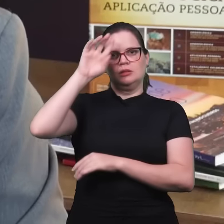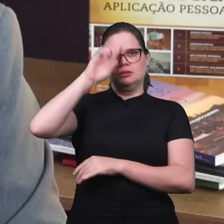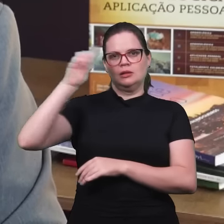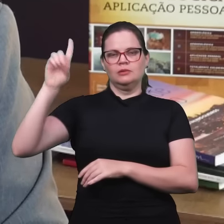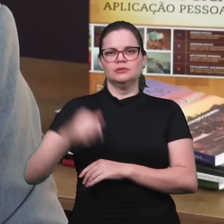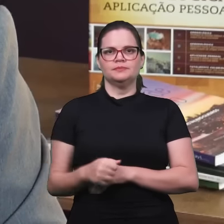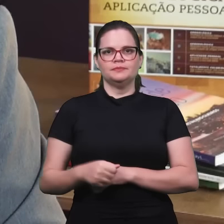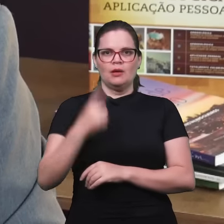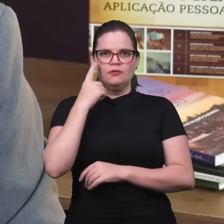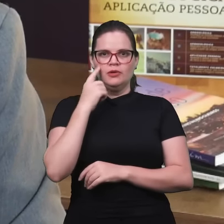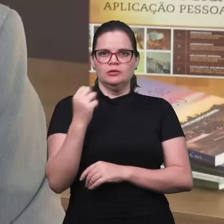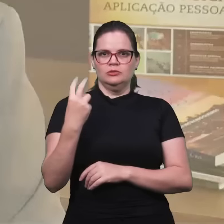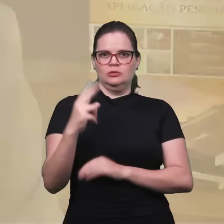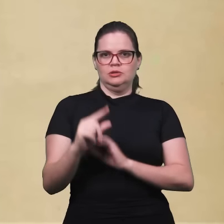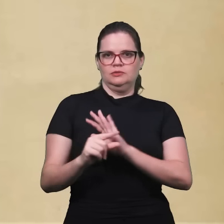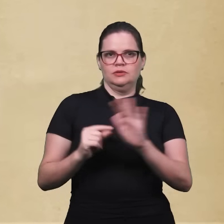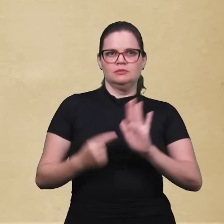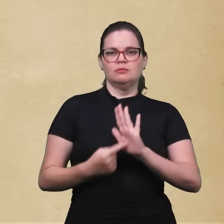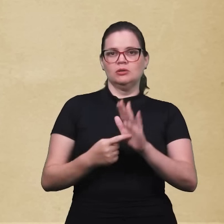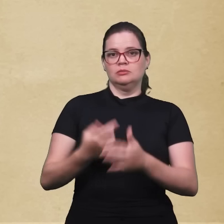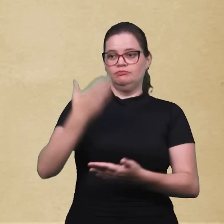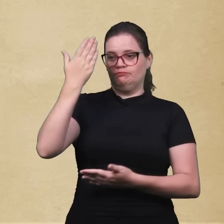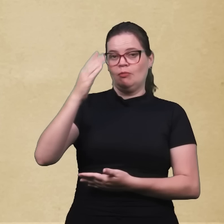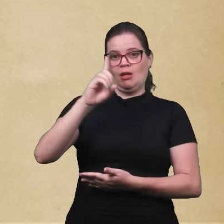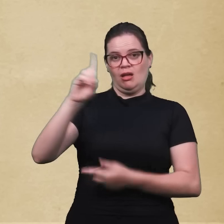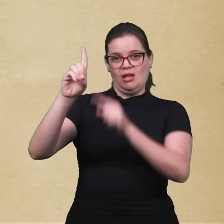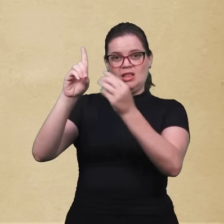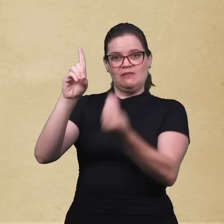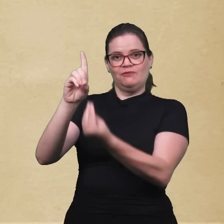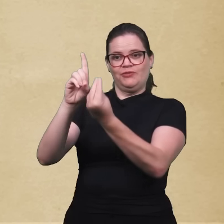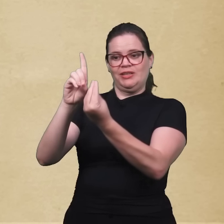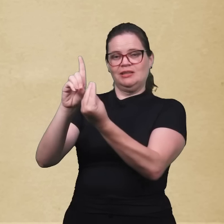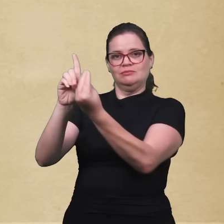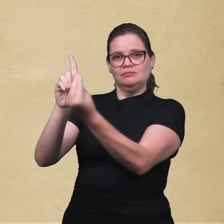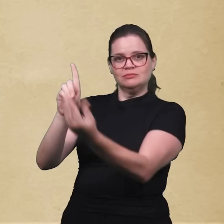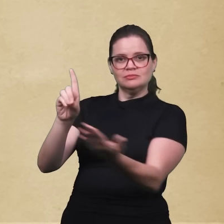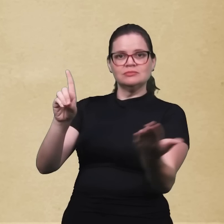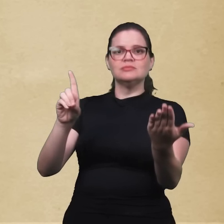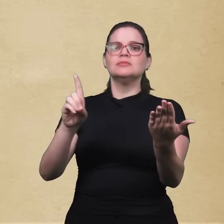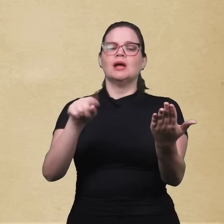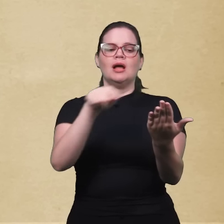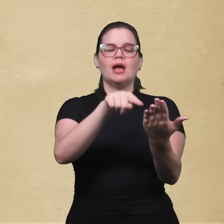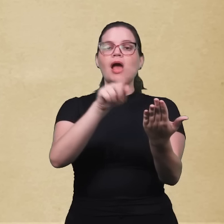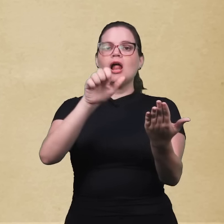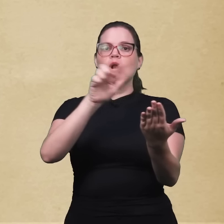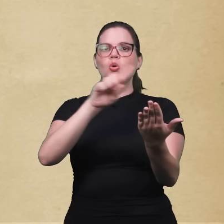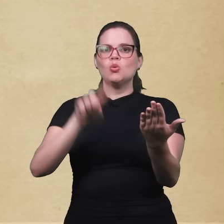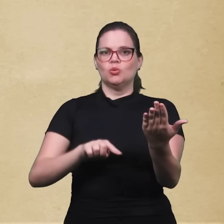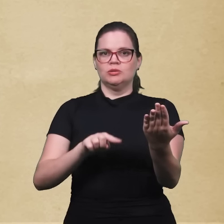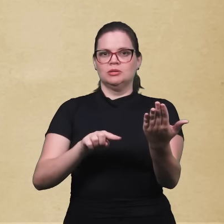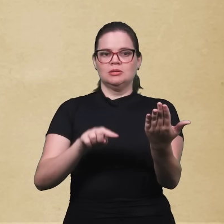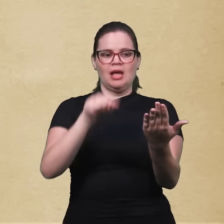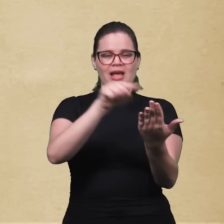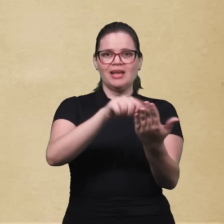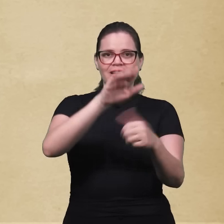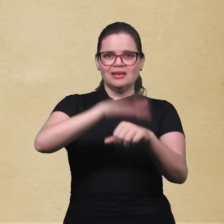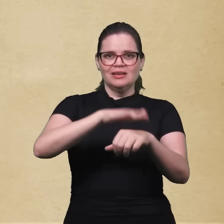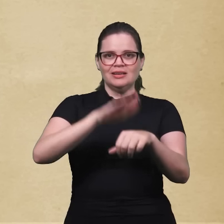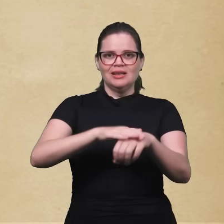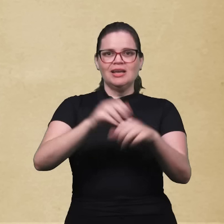separado aqui os dois versículos, diz assim: nele estava a vida, e a vida era a luz dos homens. E a luz resplandeceu